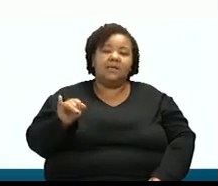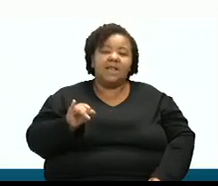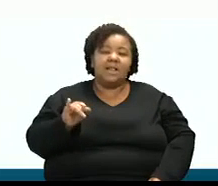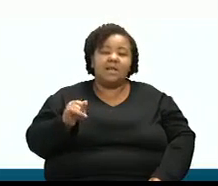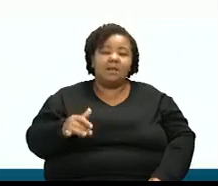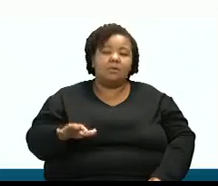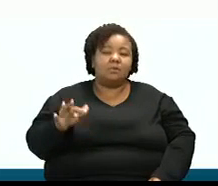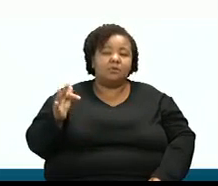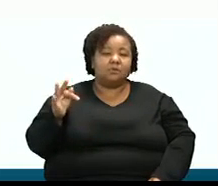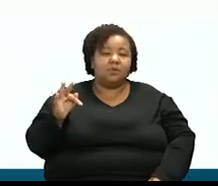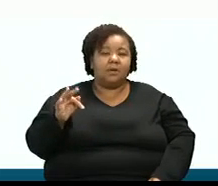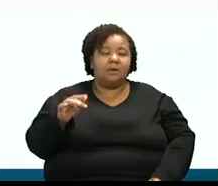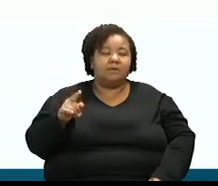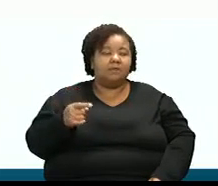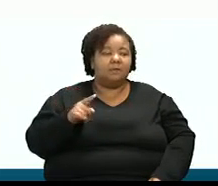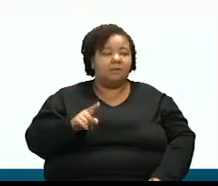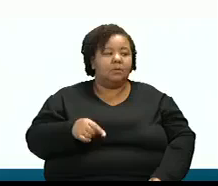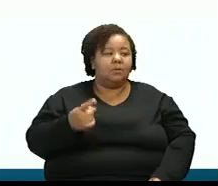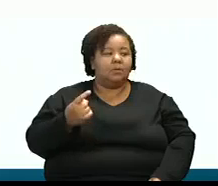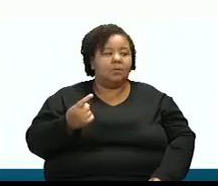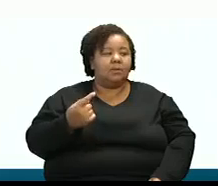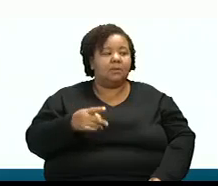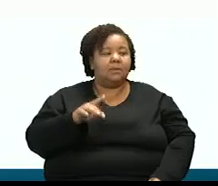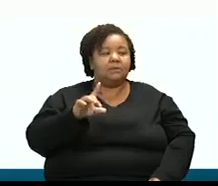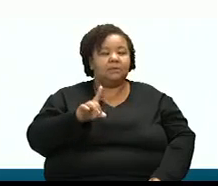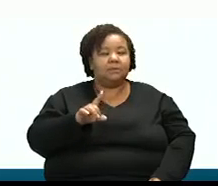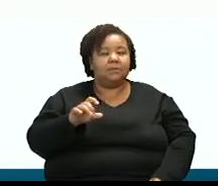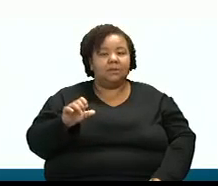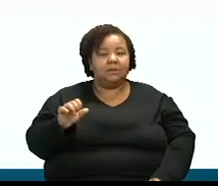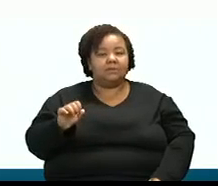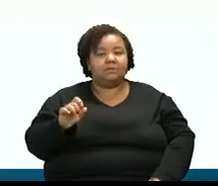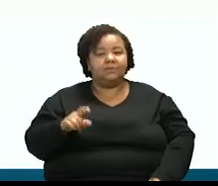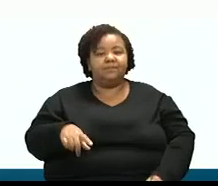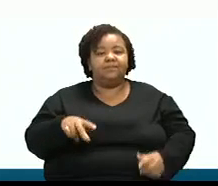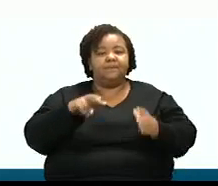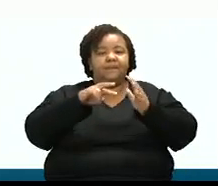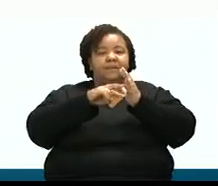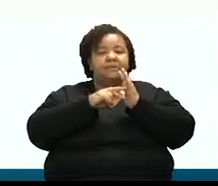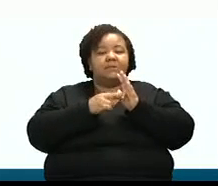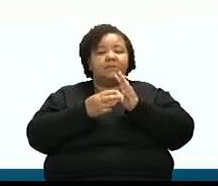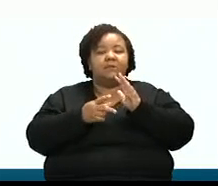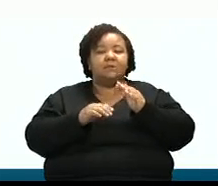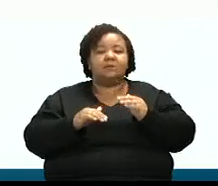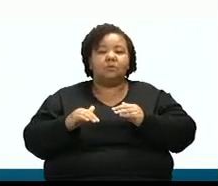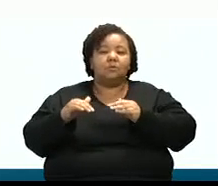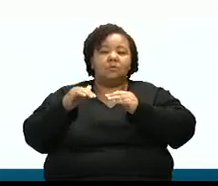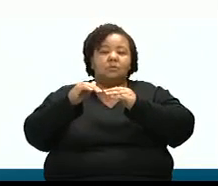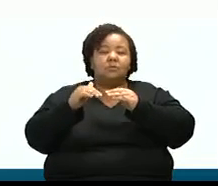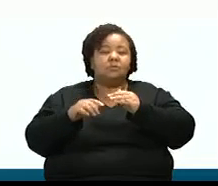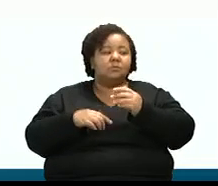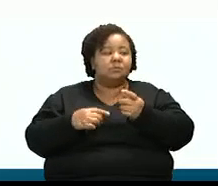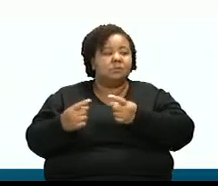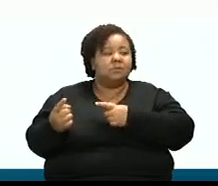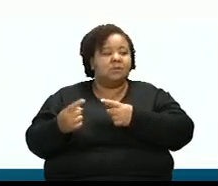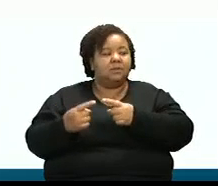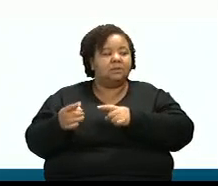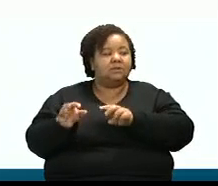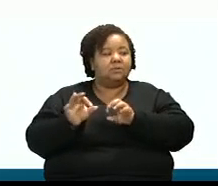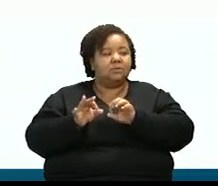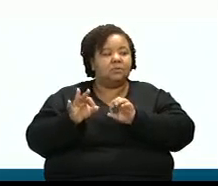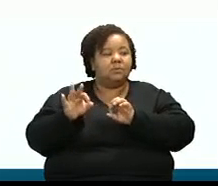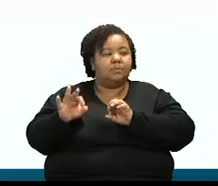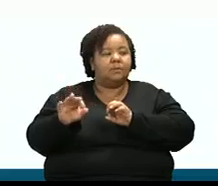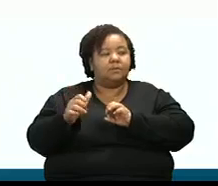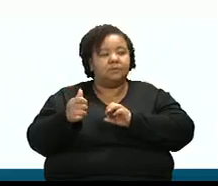f com a unidade sendo ds, quer dizer que eu estou parametrizando em relação ao comprimento de